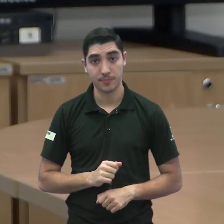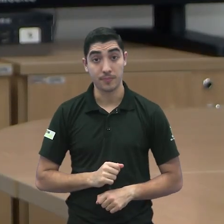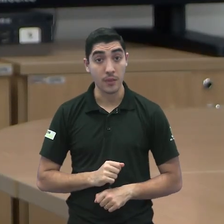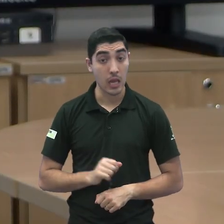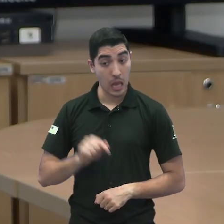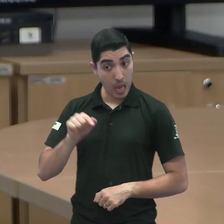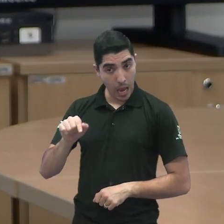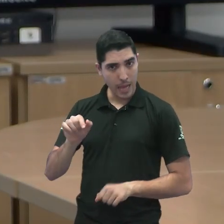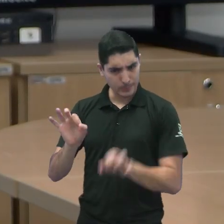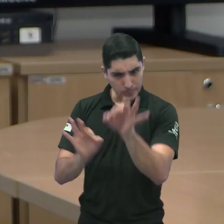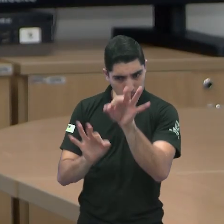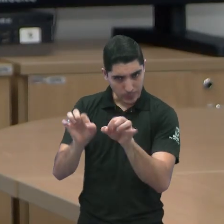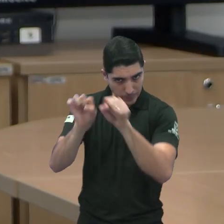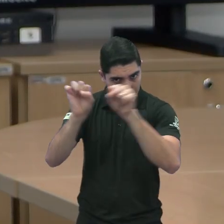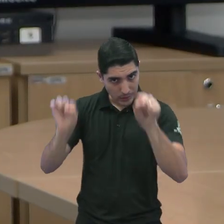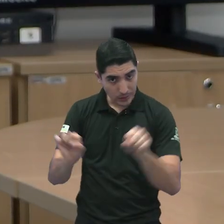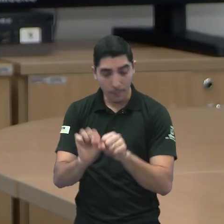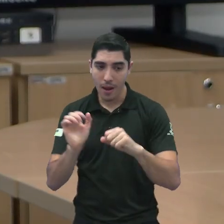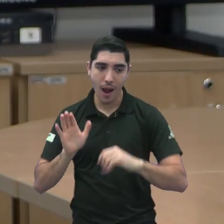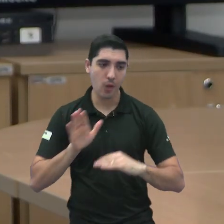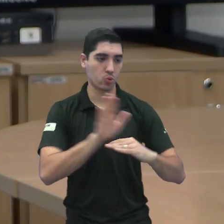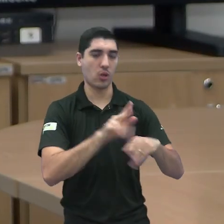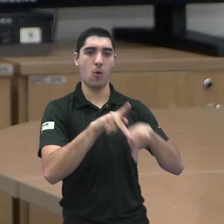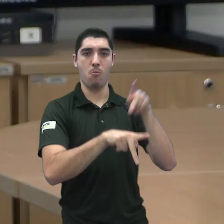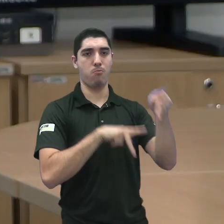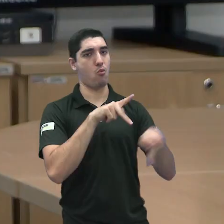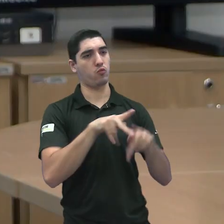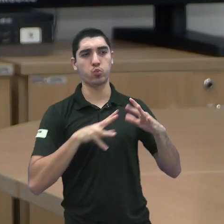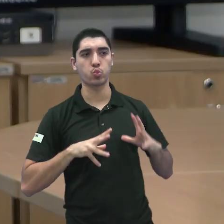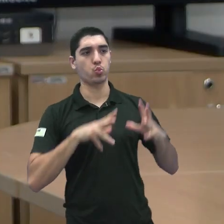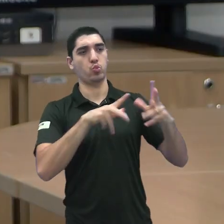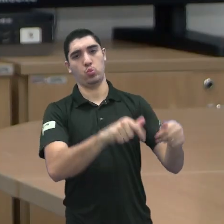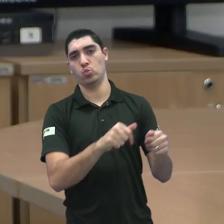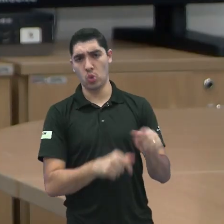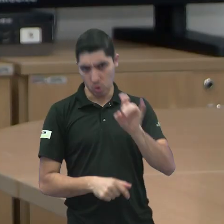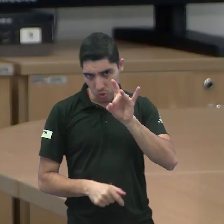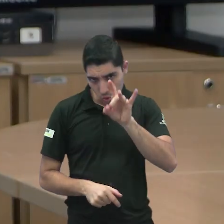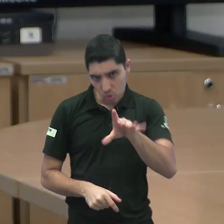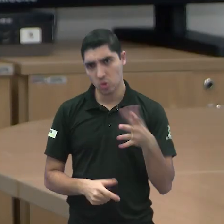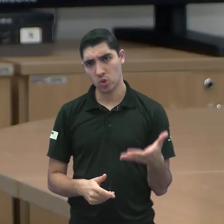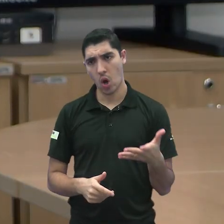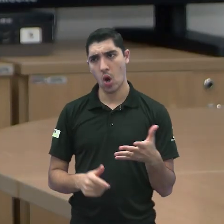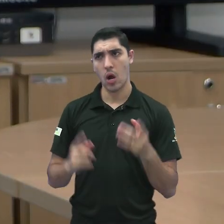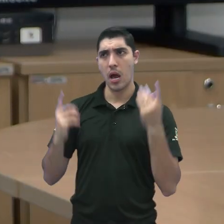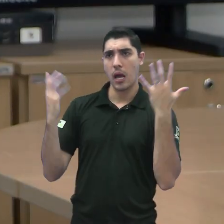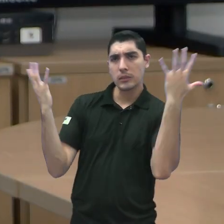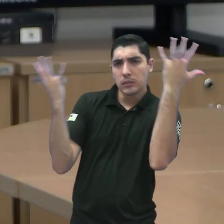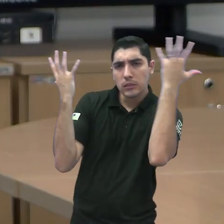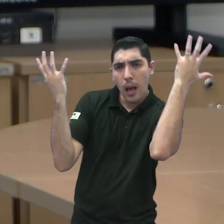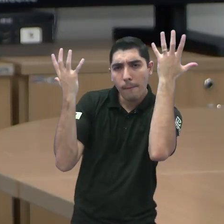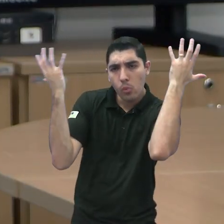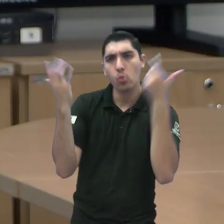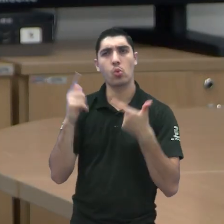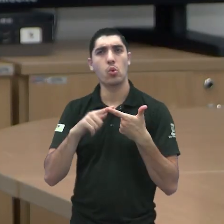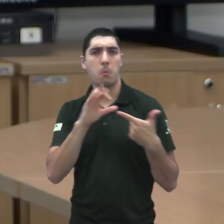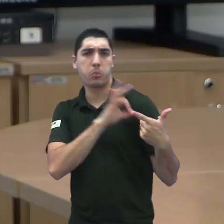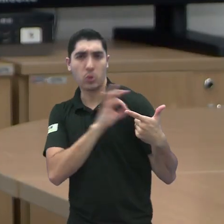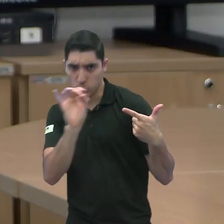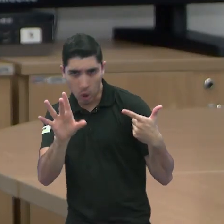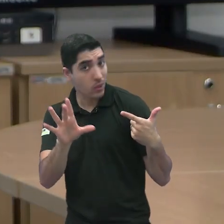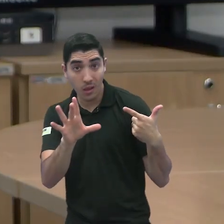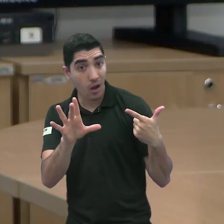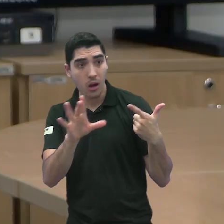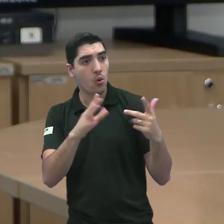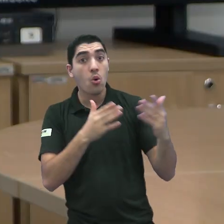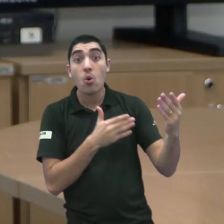vai beneficiar toda a população, né? Não somente o SAMU, os policiais, mas aí